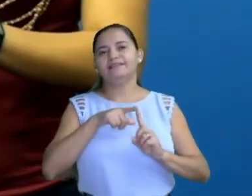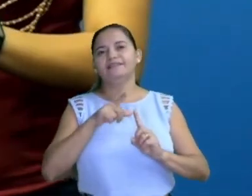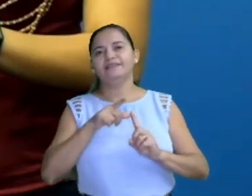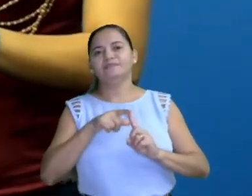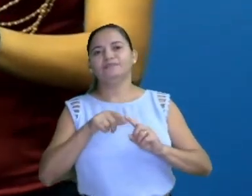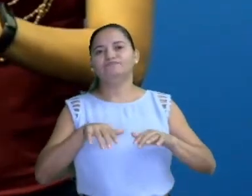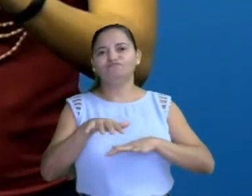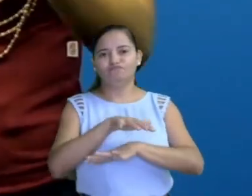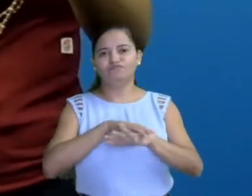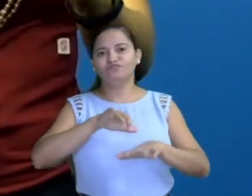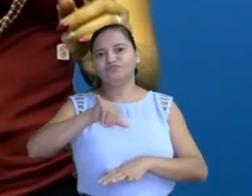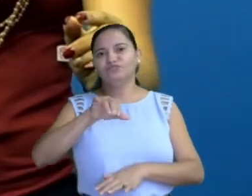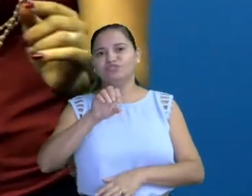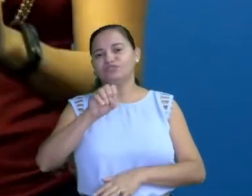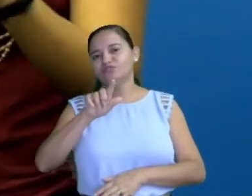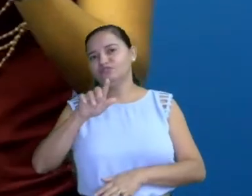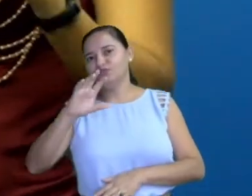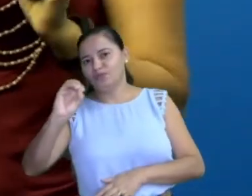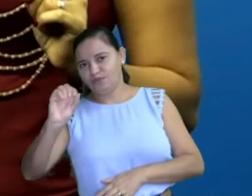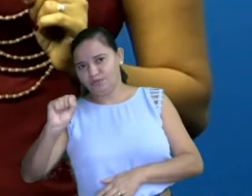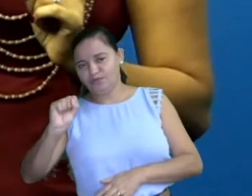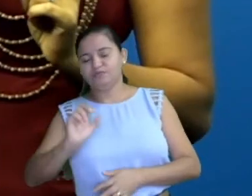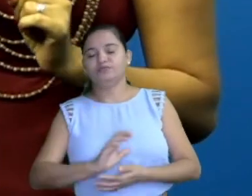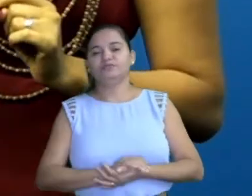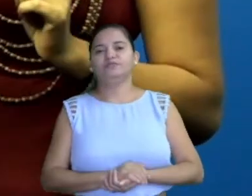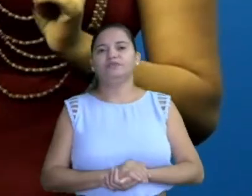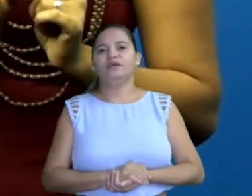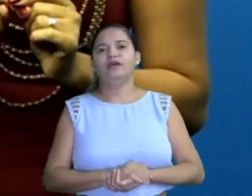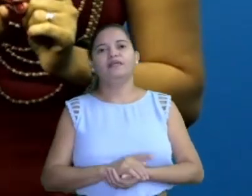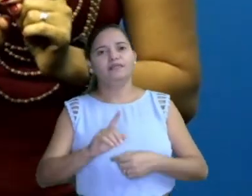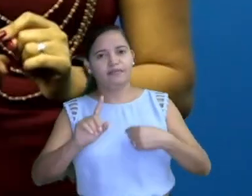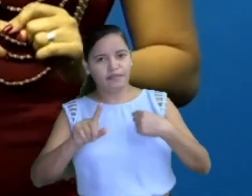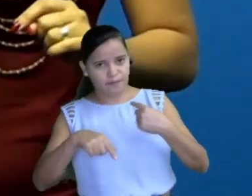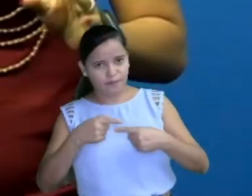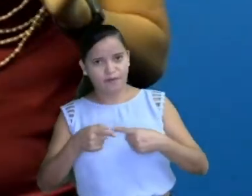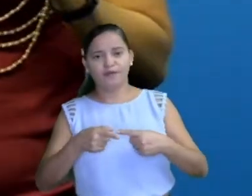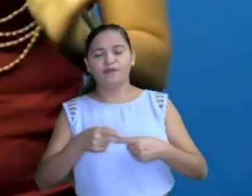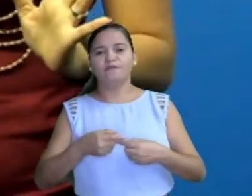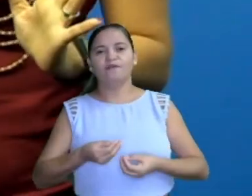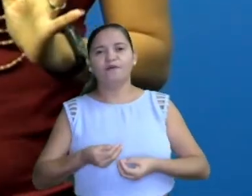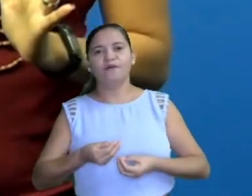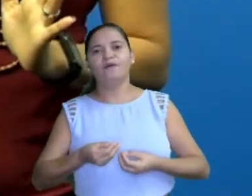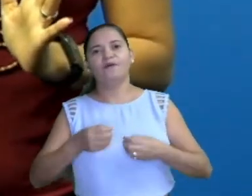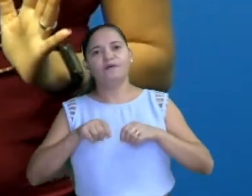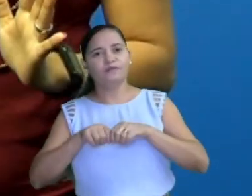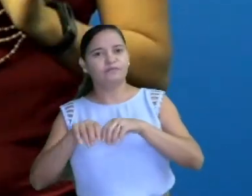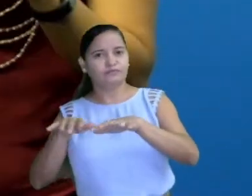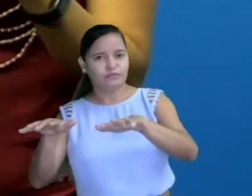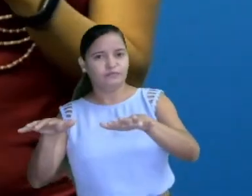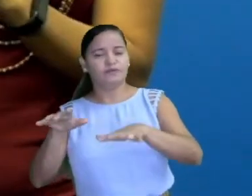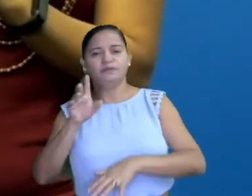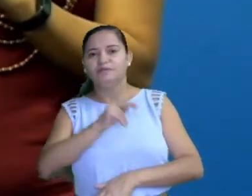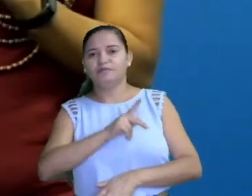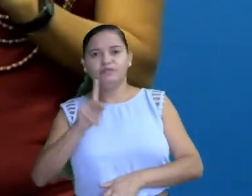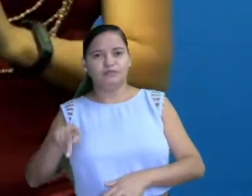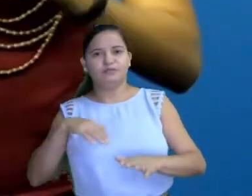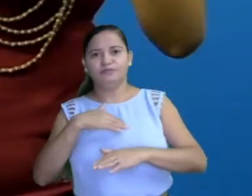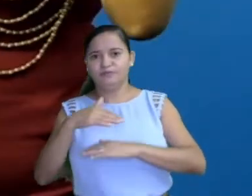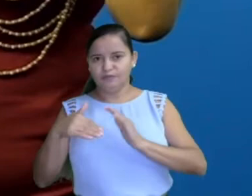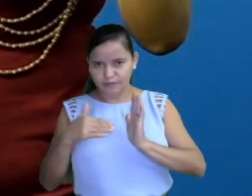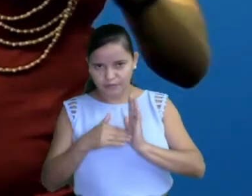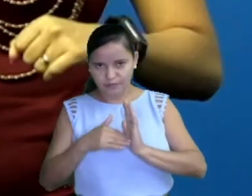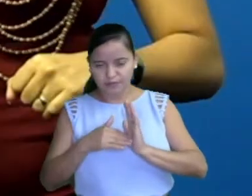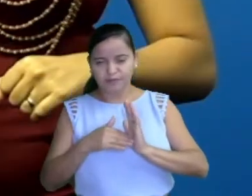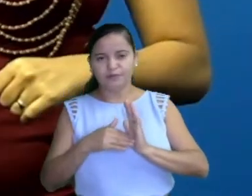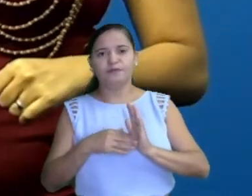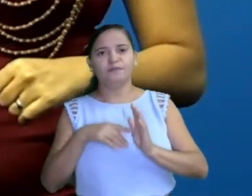na hora, tá bom? Depois eu vou passar para todos os professores da rede esse joguinho. Daí fica a critério do professor passar para vocês ou não. Mas